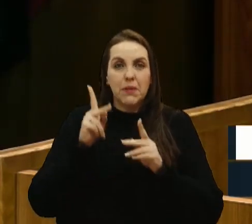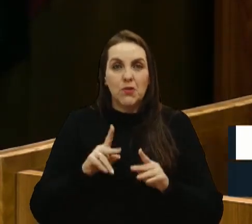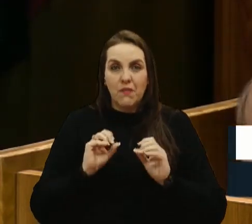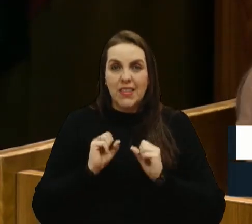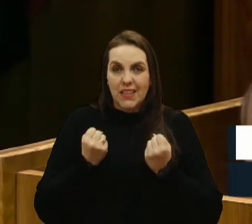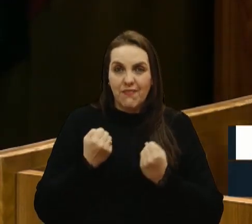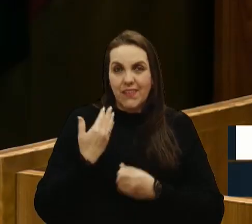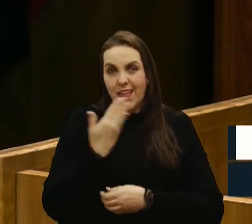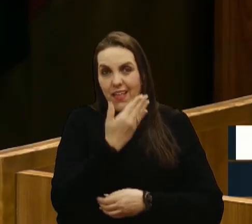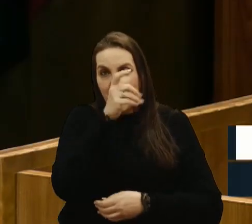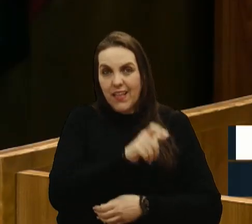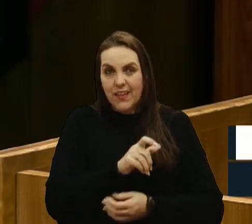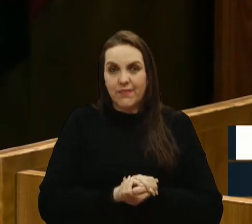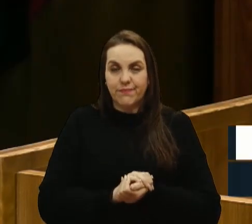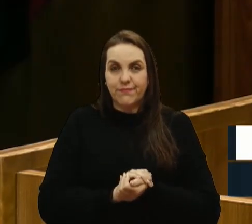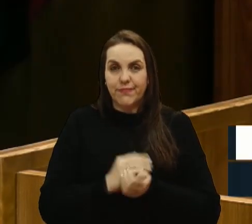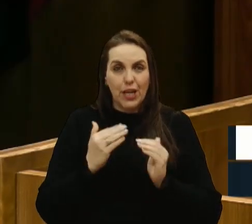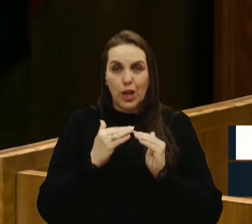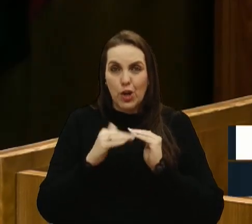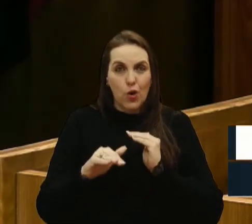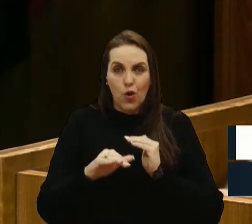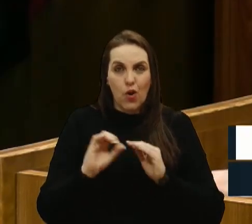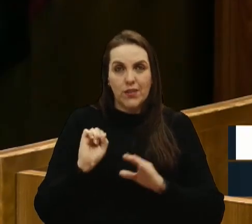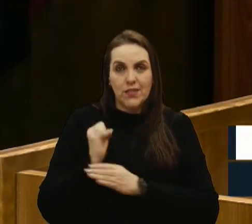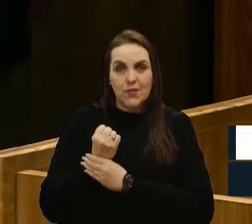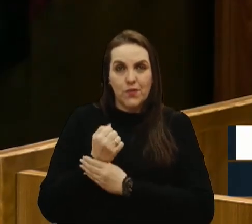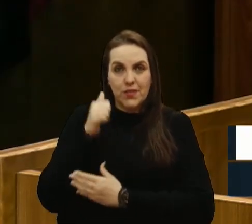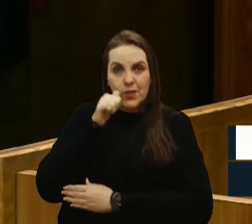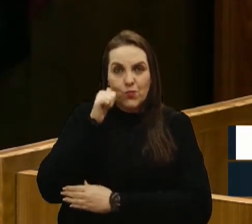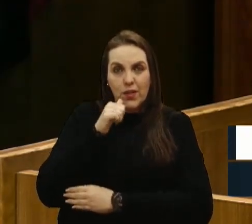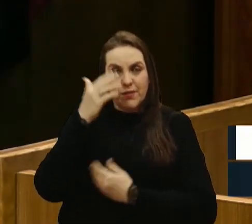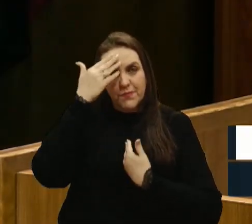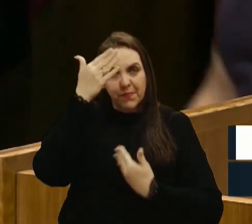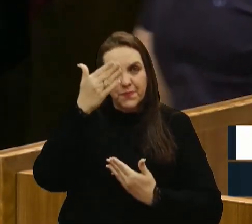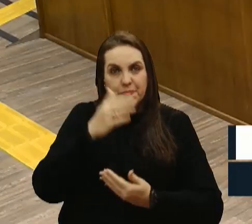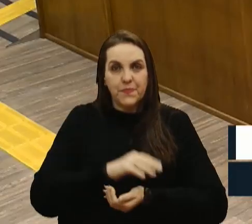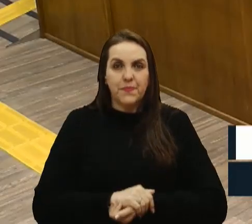esse indivíduo e quem é contra a segurança das mulheres. Obrigado.